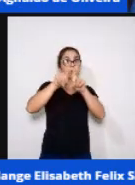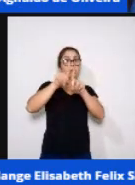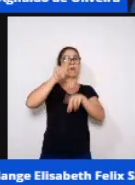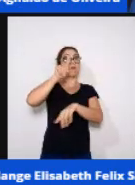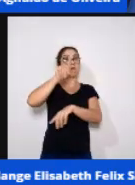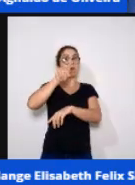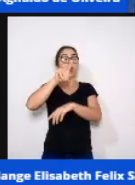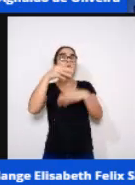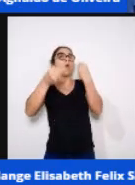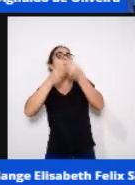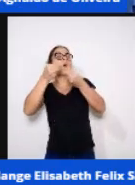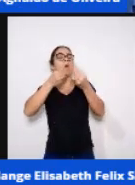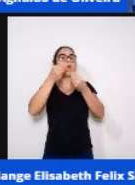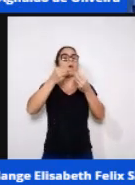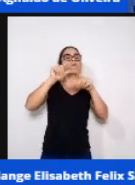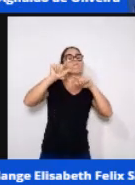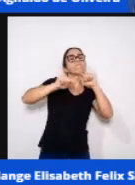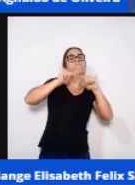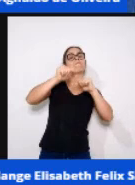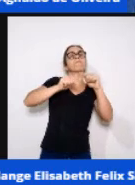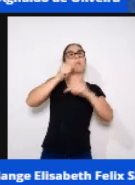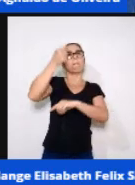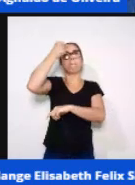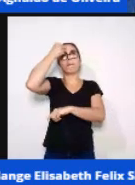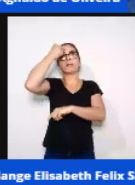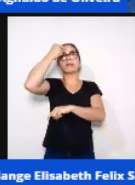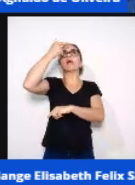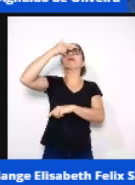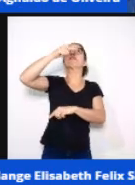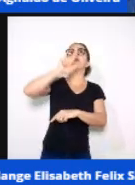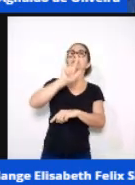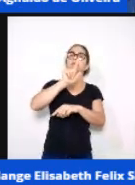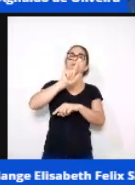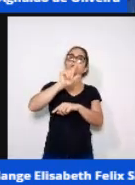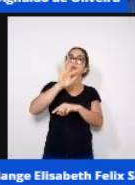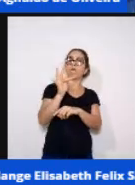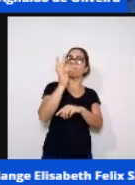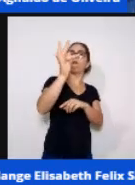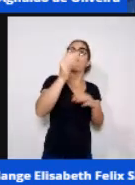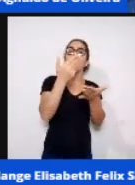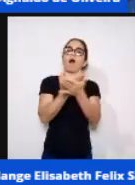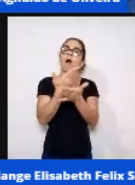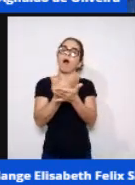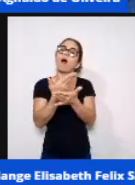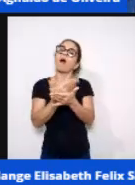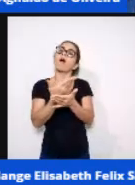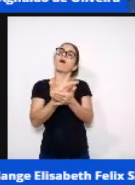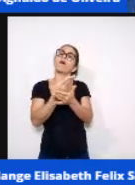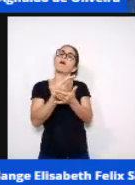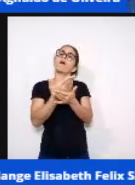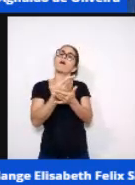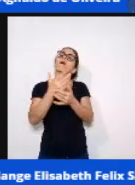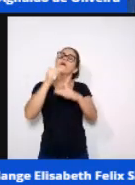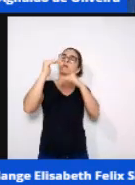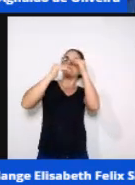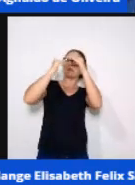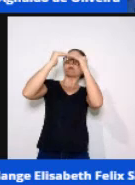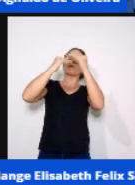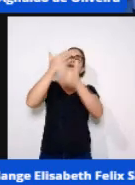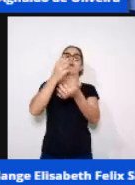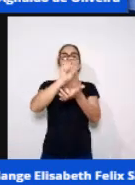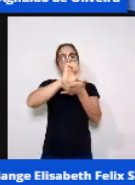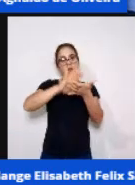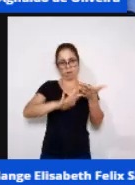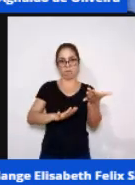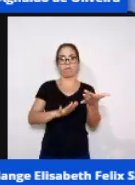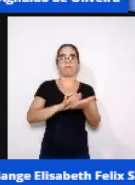a partir daquele conhecimento que o seu aluno apresentou ao desenvolver essa atividade.